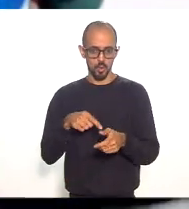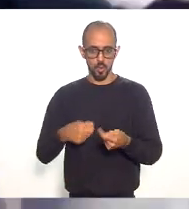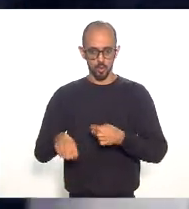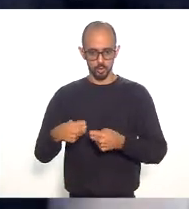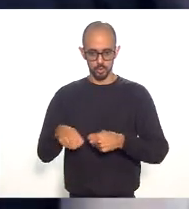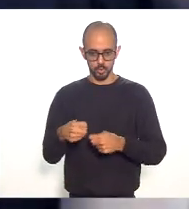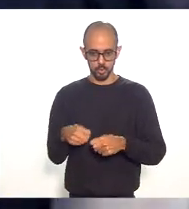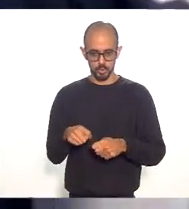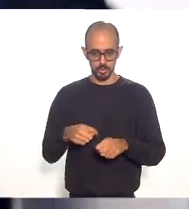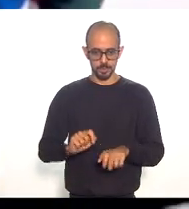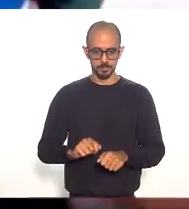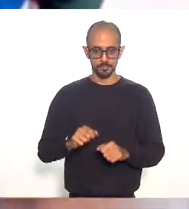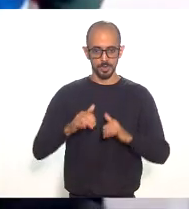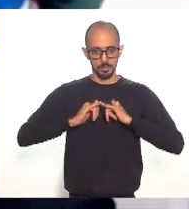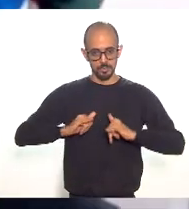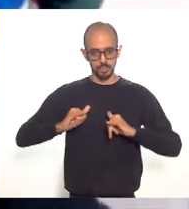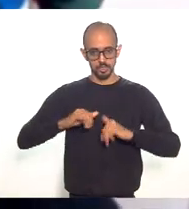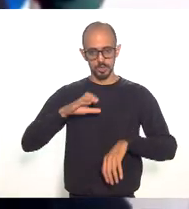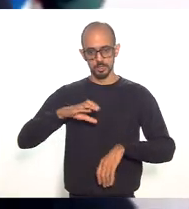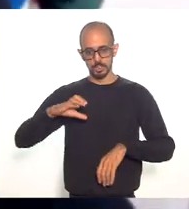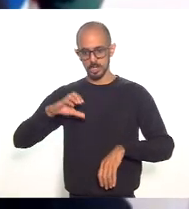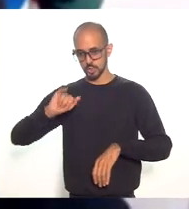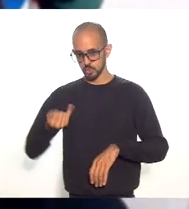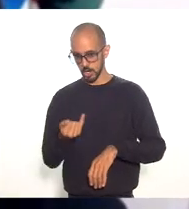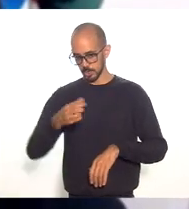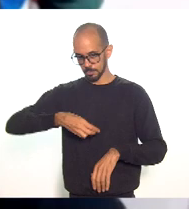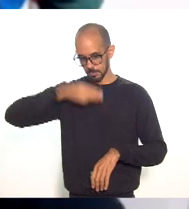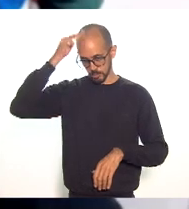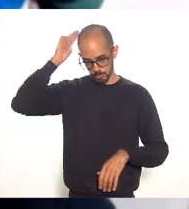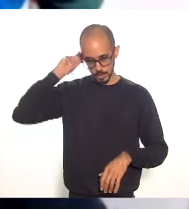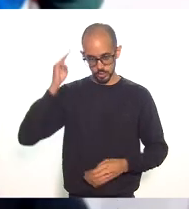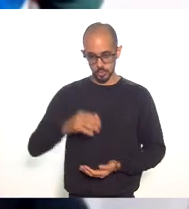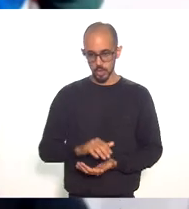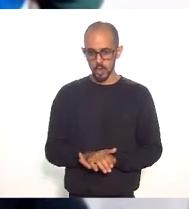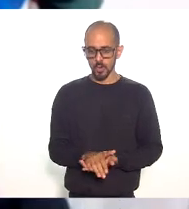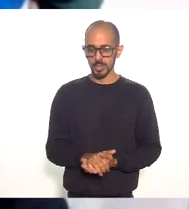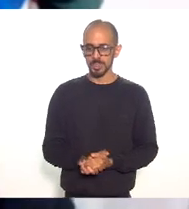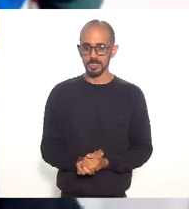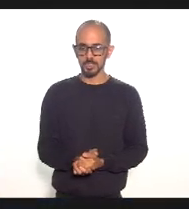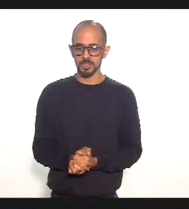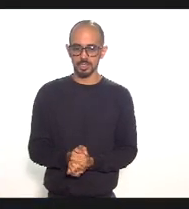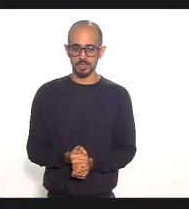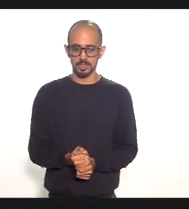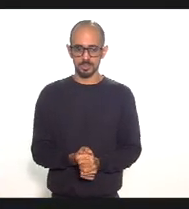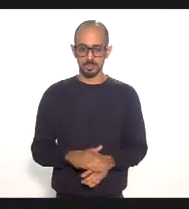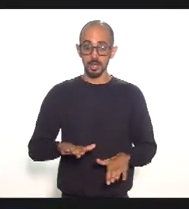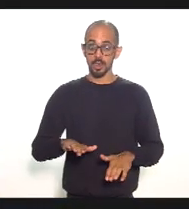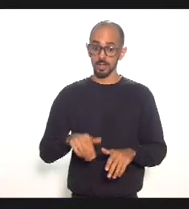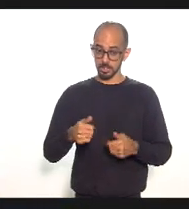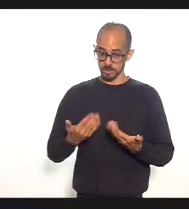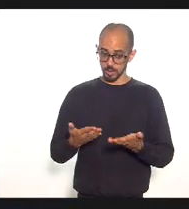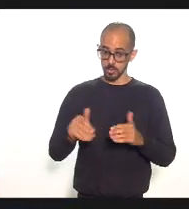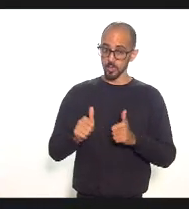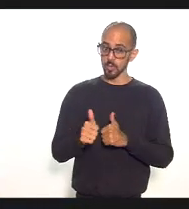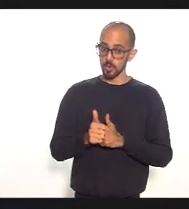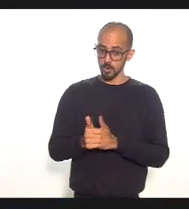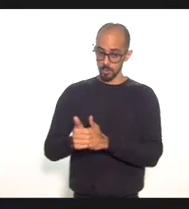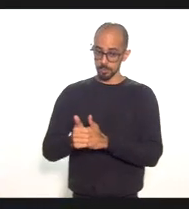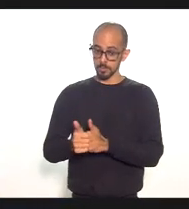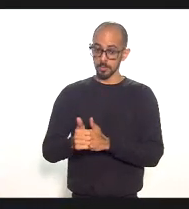pela CCJ, deputado Márcio Pacheco. Senhor presidente, parecer pela constitucionalidade com